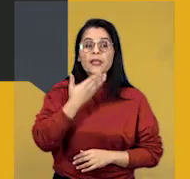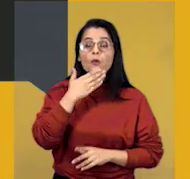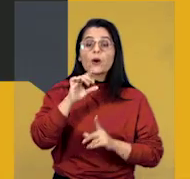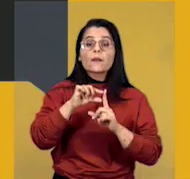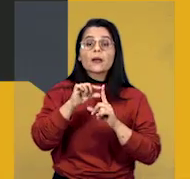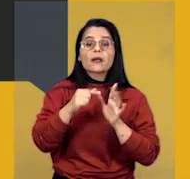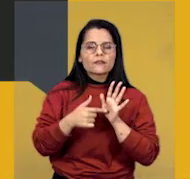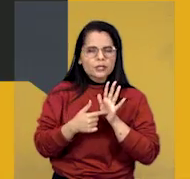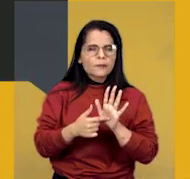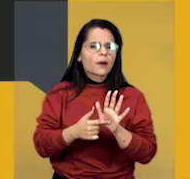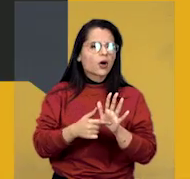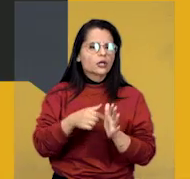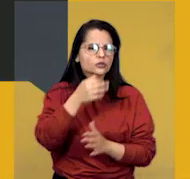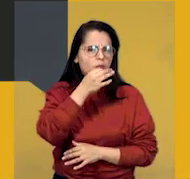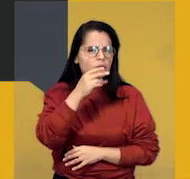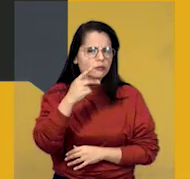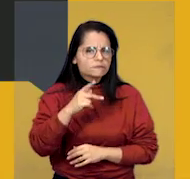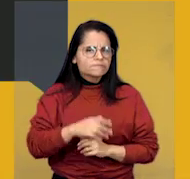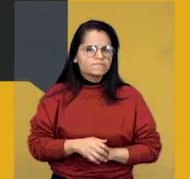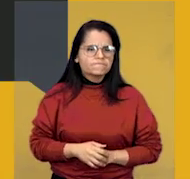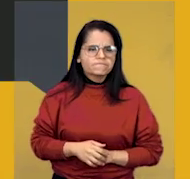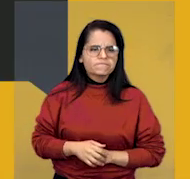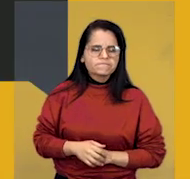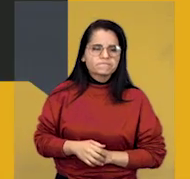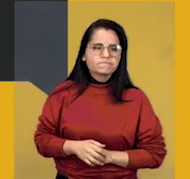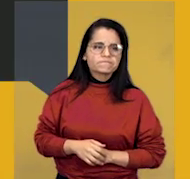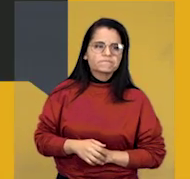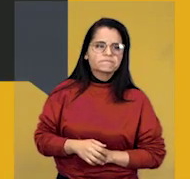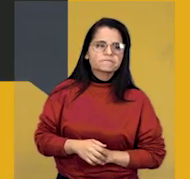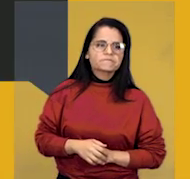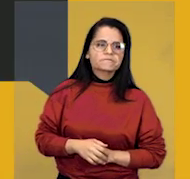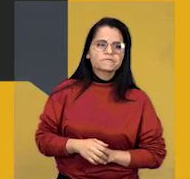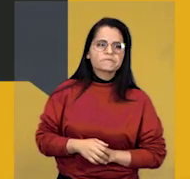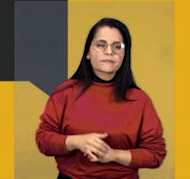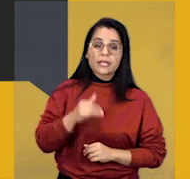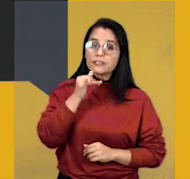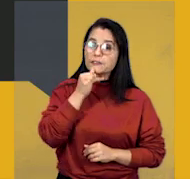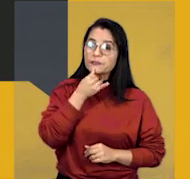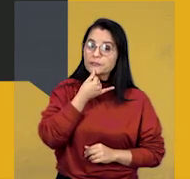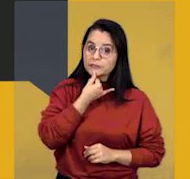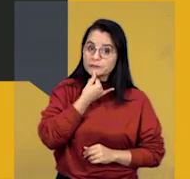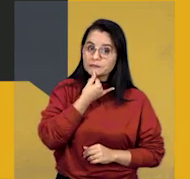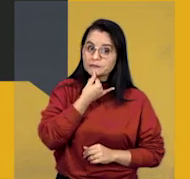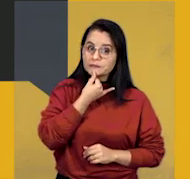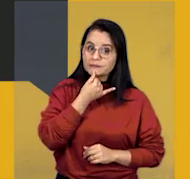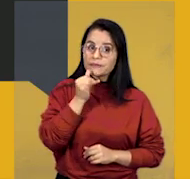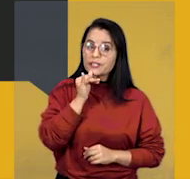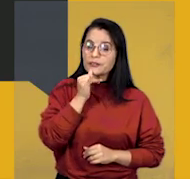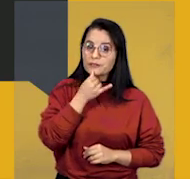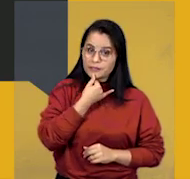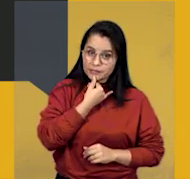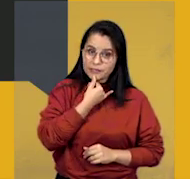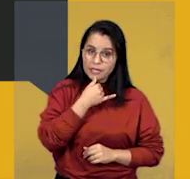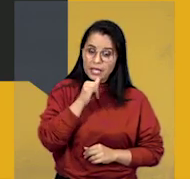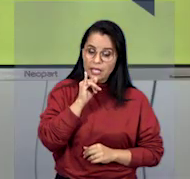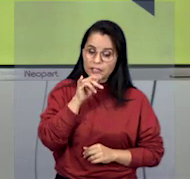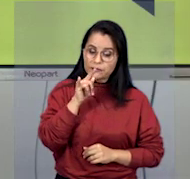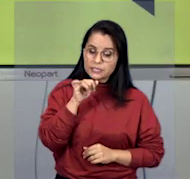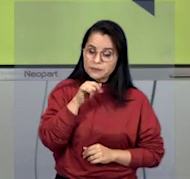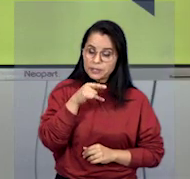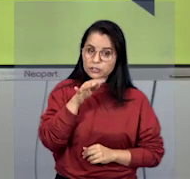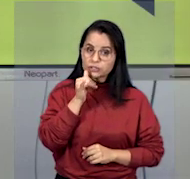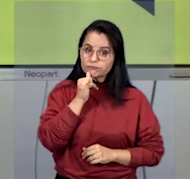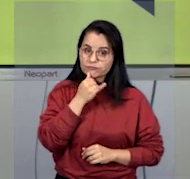que indica o ponto de vista do articulista? É o infelizmente. É o modo como ele diz.